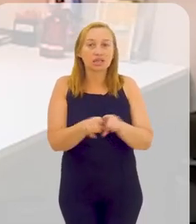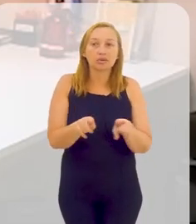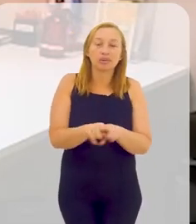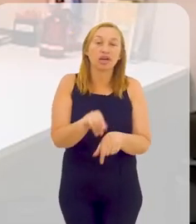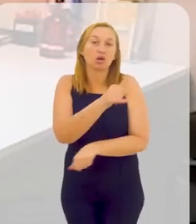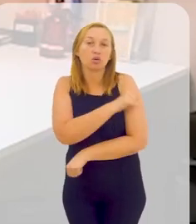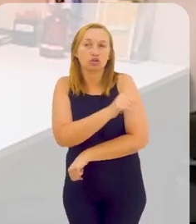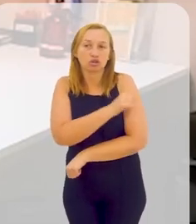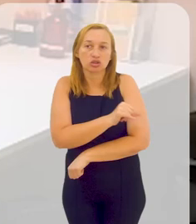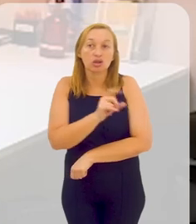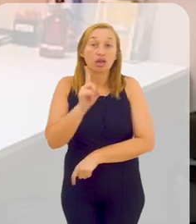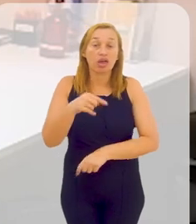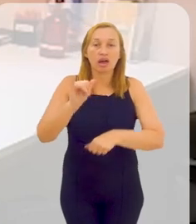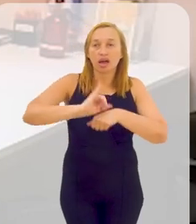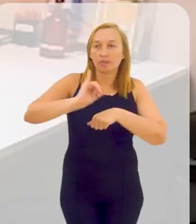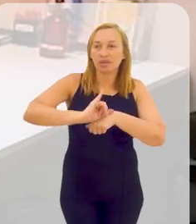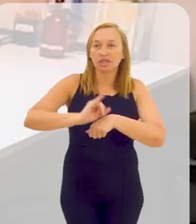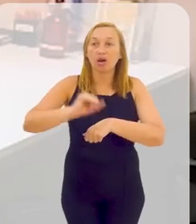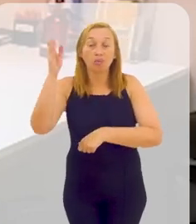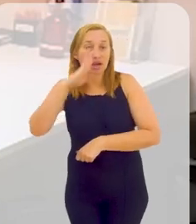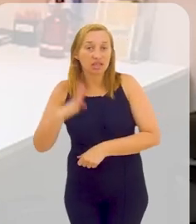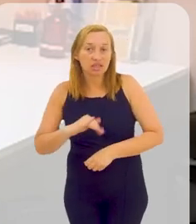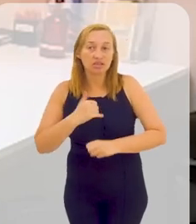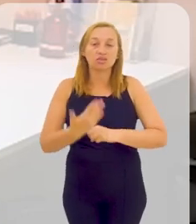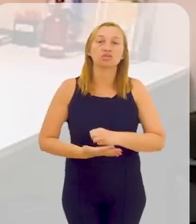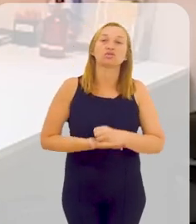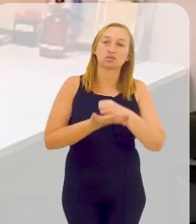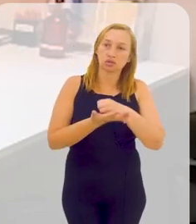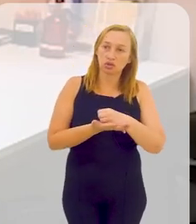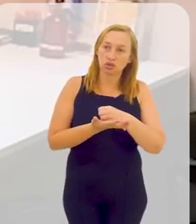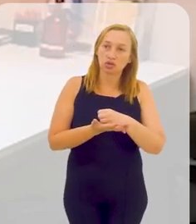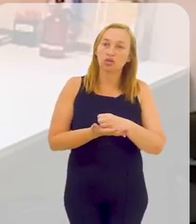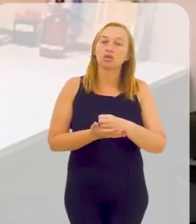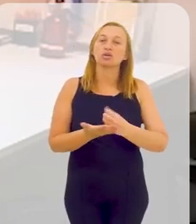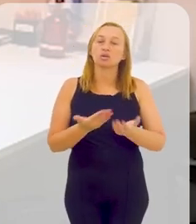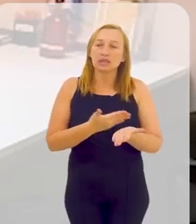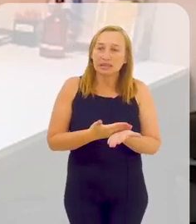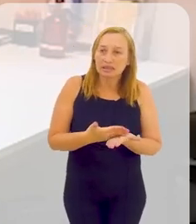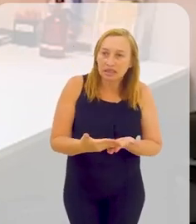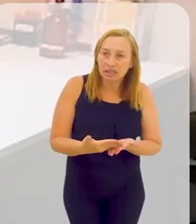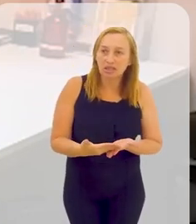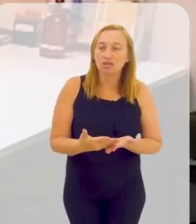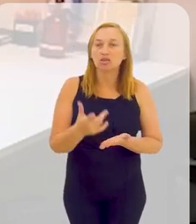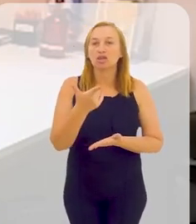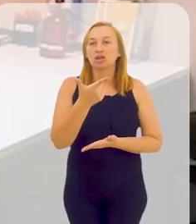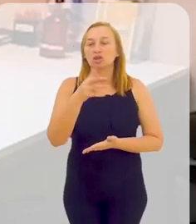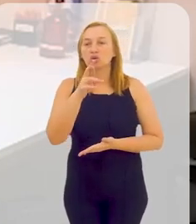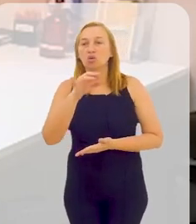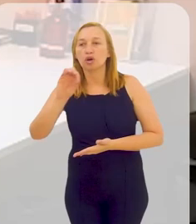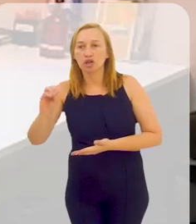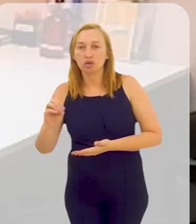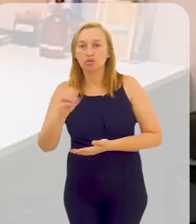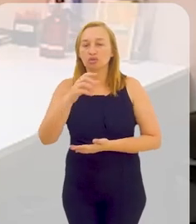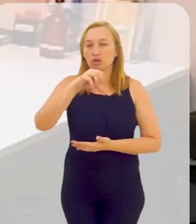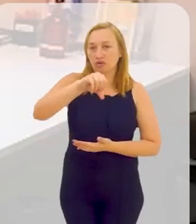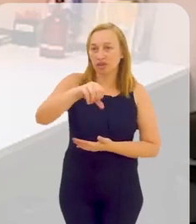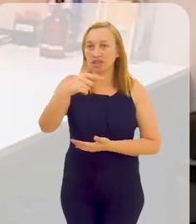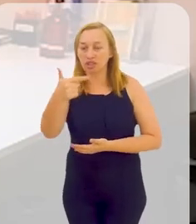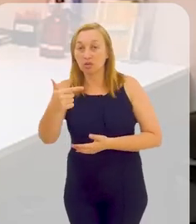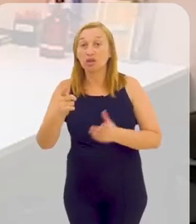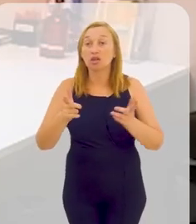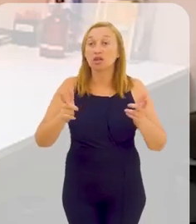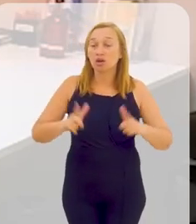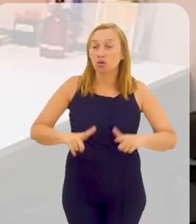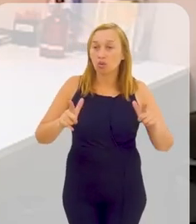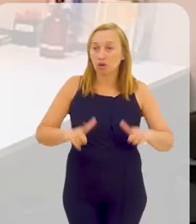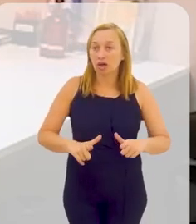vamos lembrar que o Rio de Janeiro é a capital brasileira da sustentabilidade foi a sede da Rio 92 né é